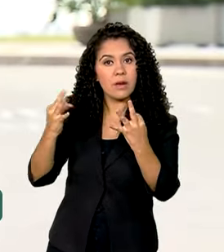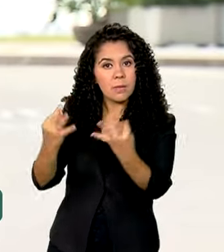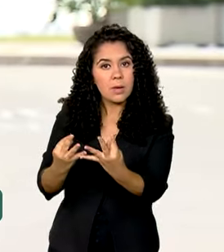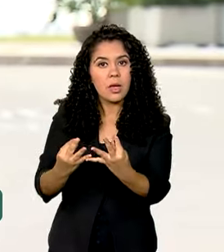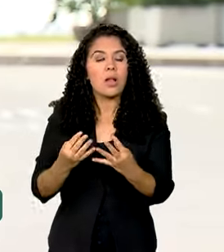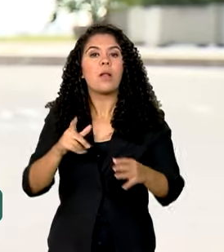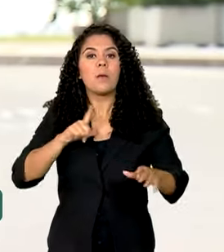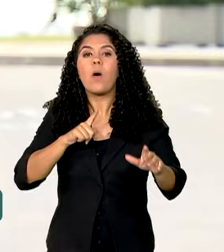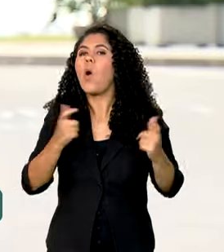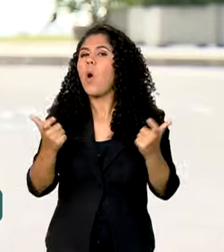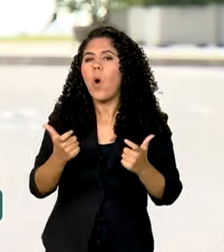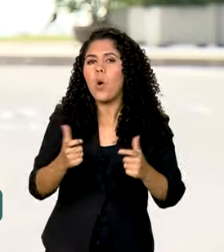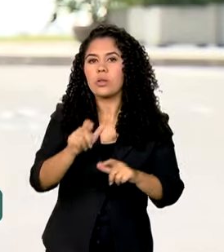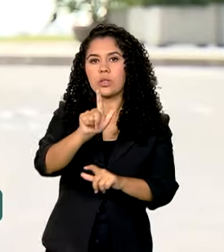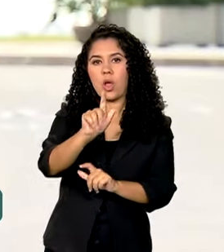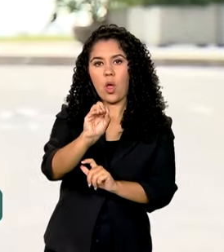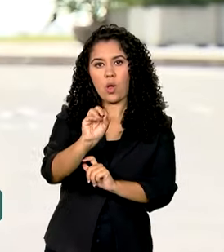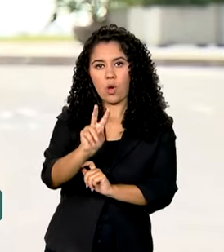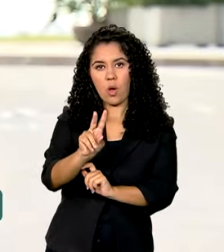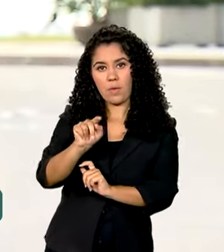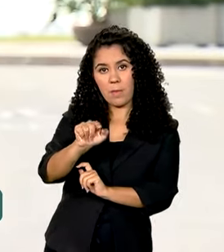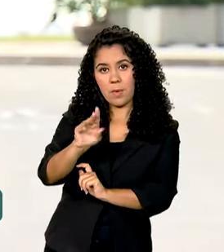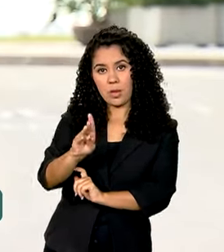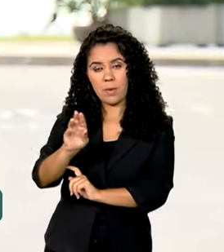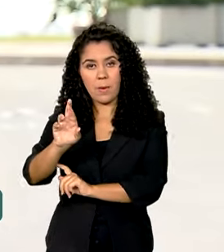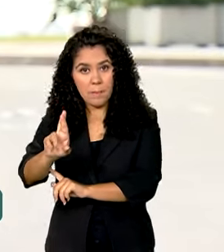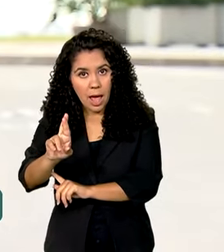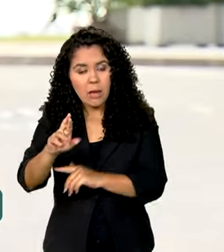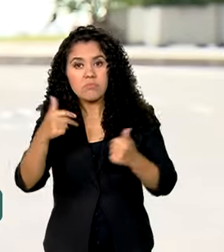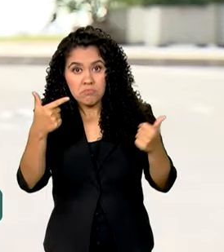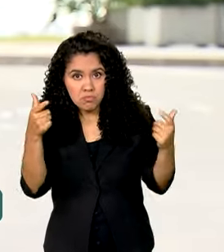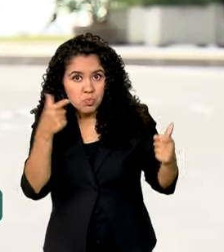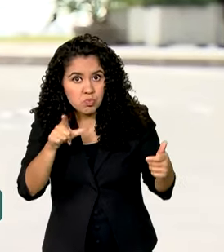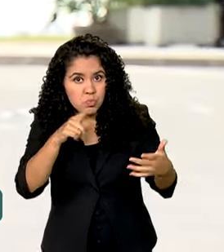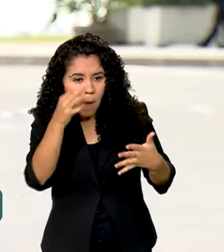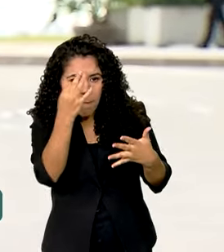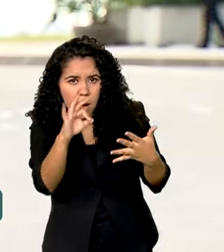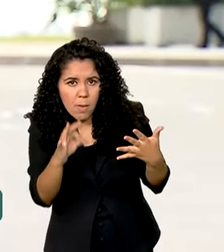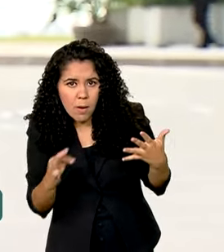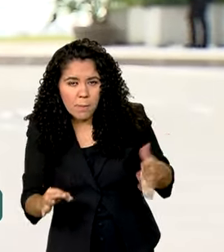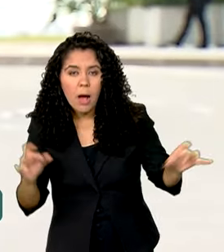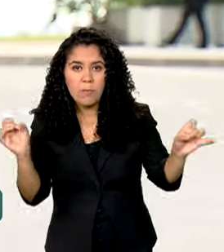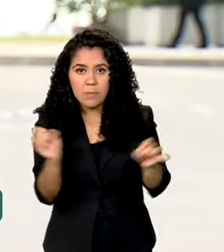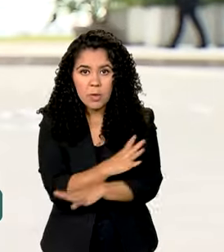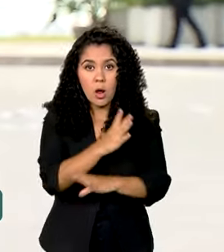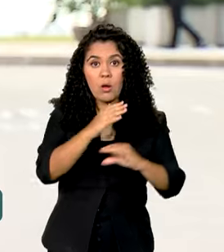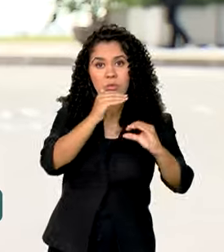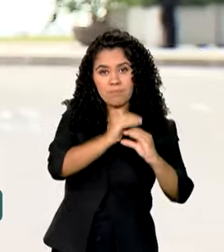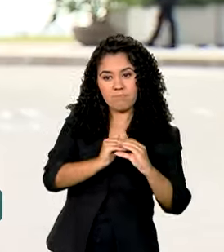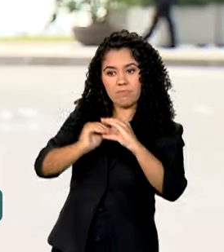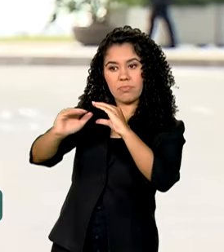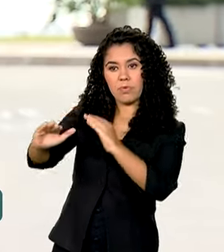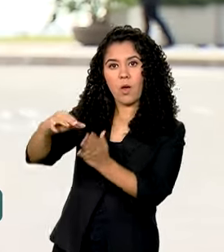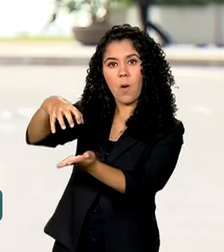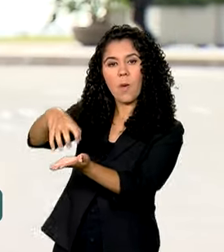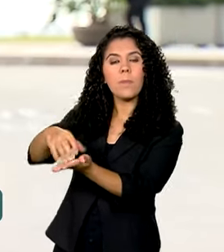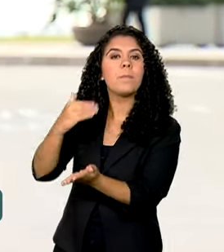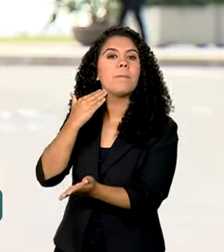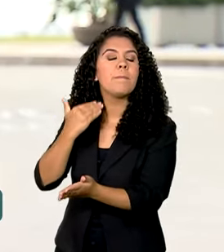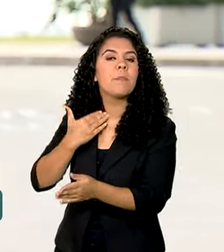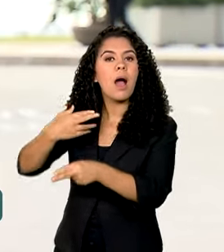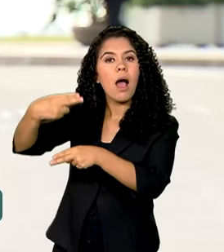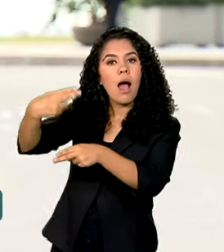conta gov.br. Após a confirmação dos dados, essas informações serão enviadas para a Caixa Econômica Federal, que